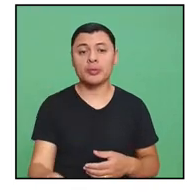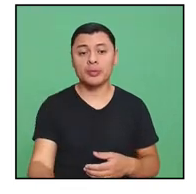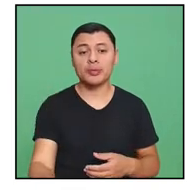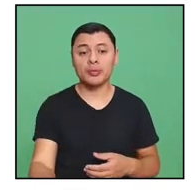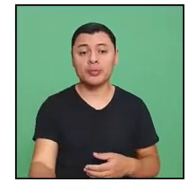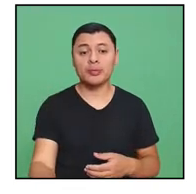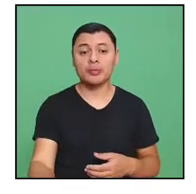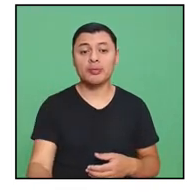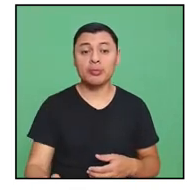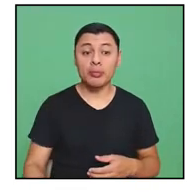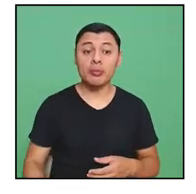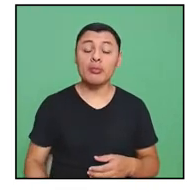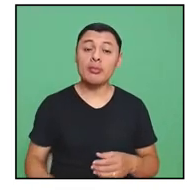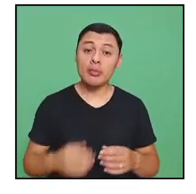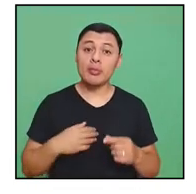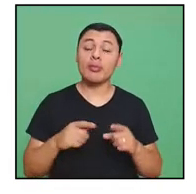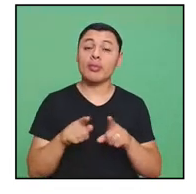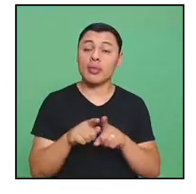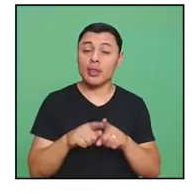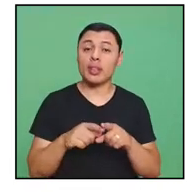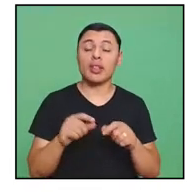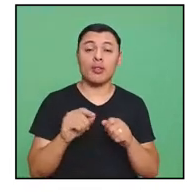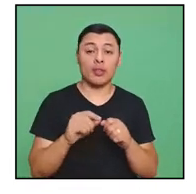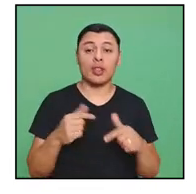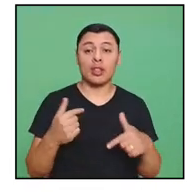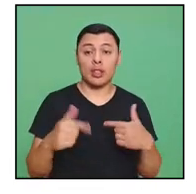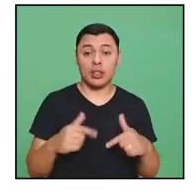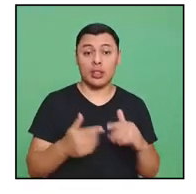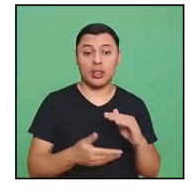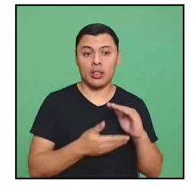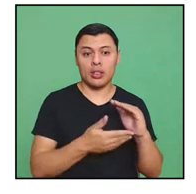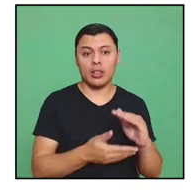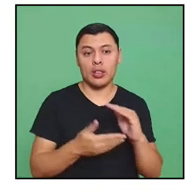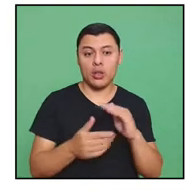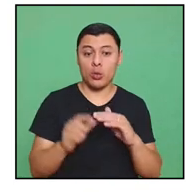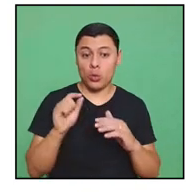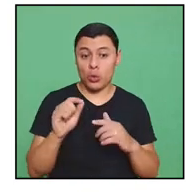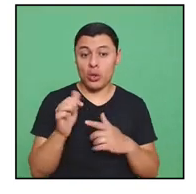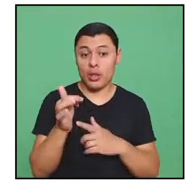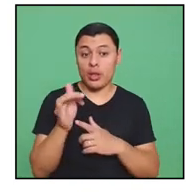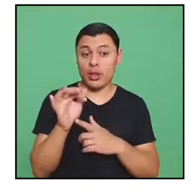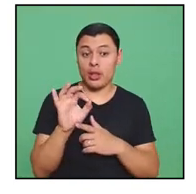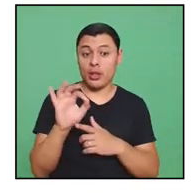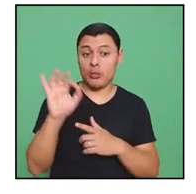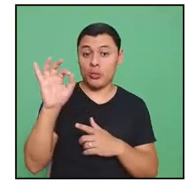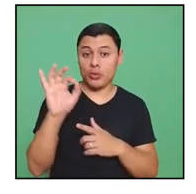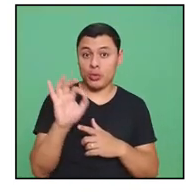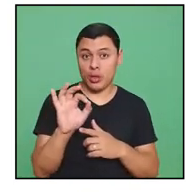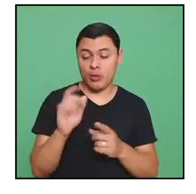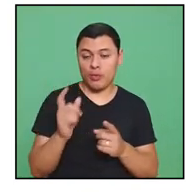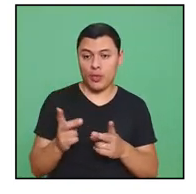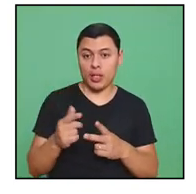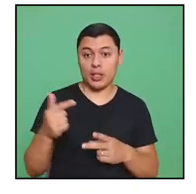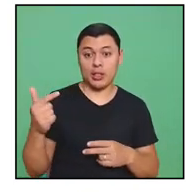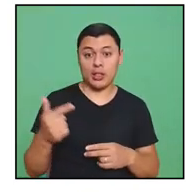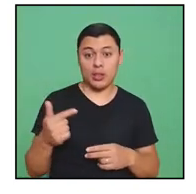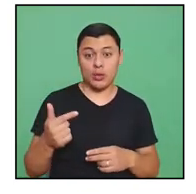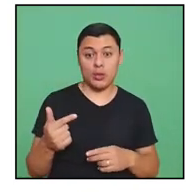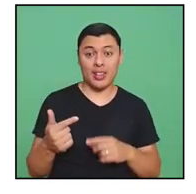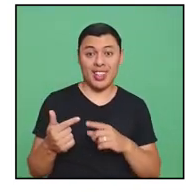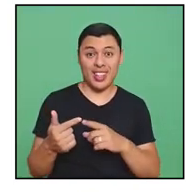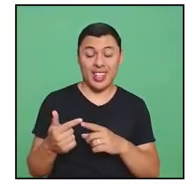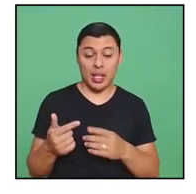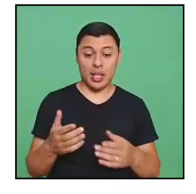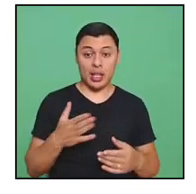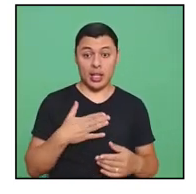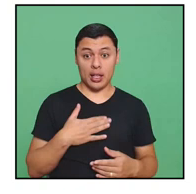um trabalho de distribuição que os 10% de royalties de venda secundária, ao invés dele vir para mim,